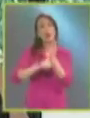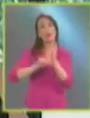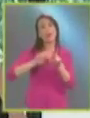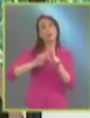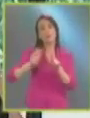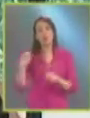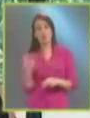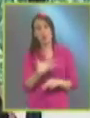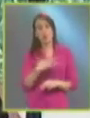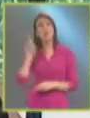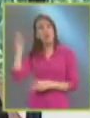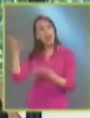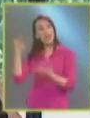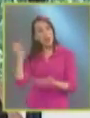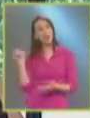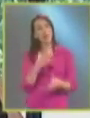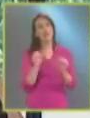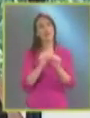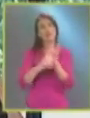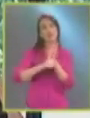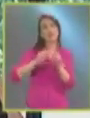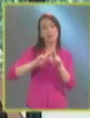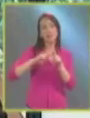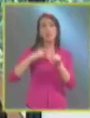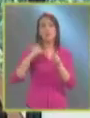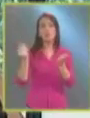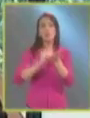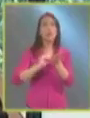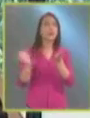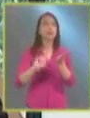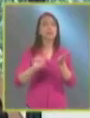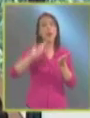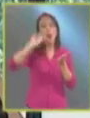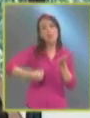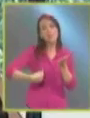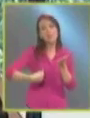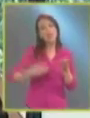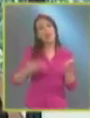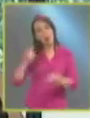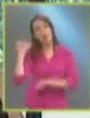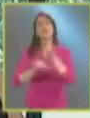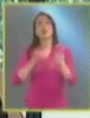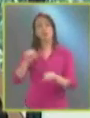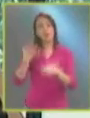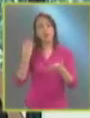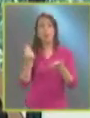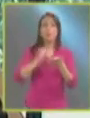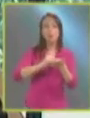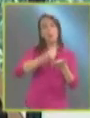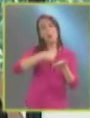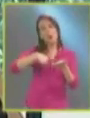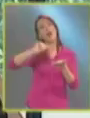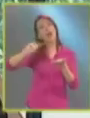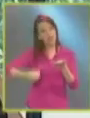carteira de identidade eu quero tirar outra sim. Ela está não assino, está escrito não assina, e eu quero fazer outra